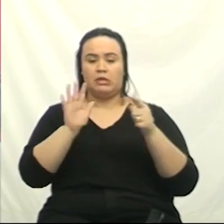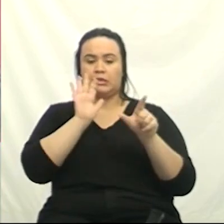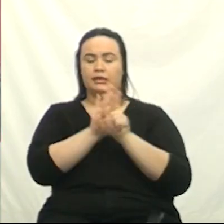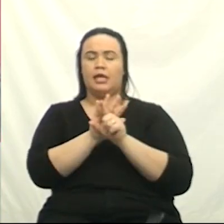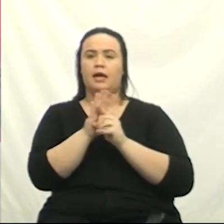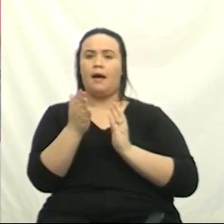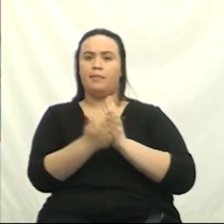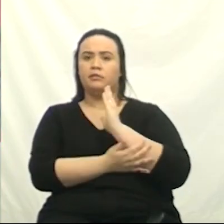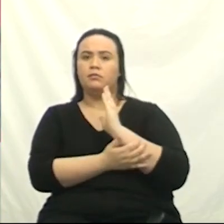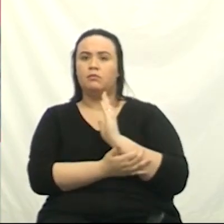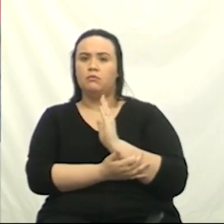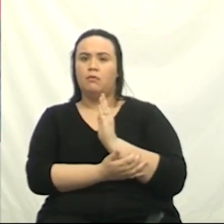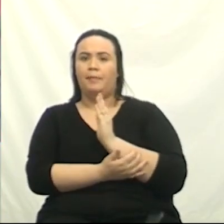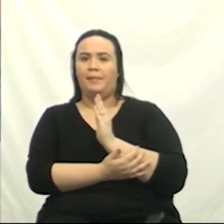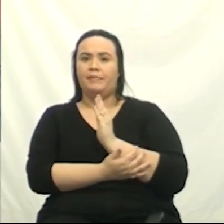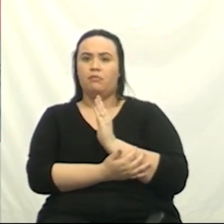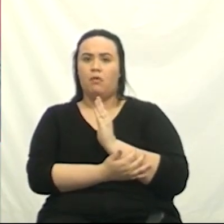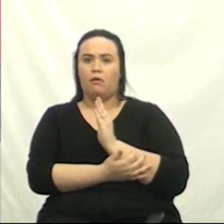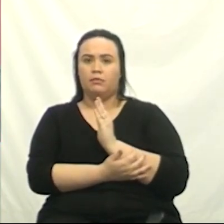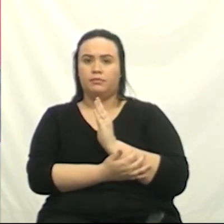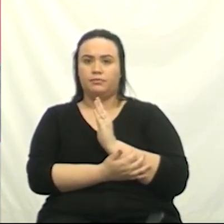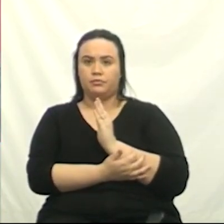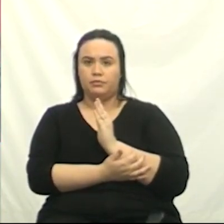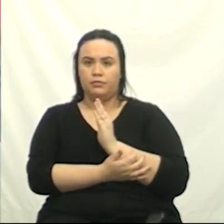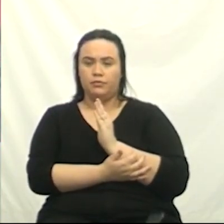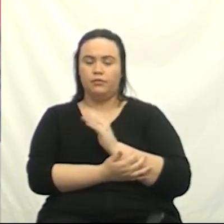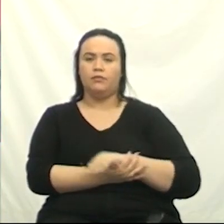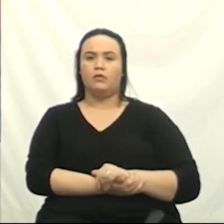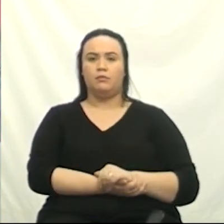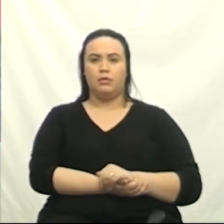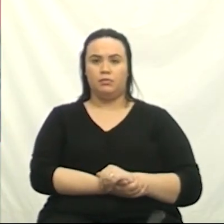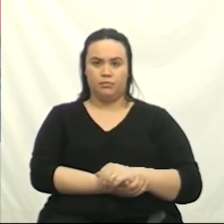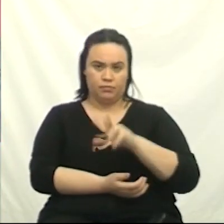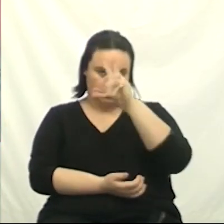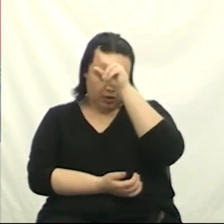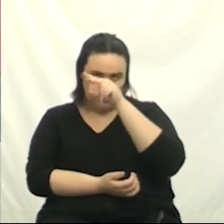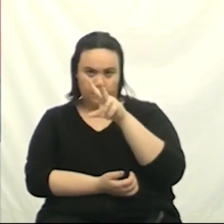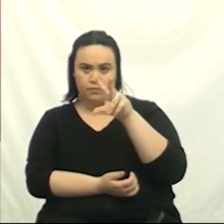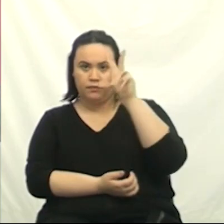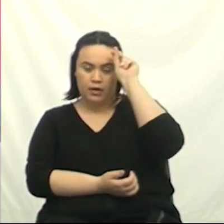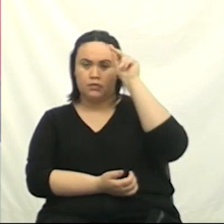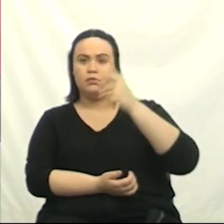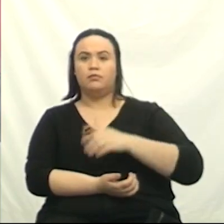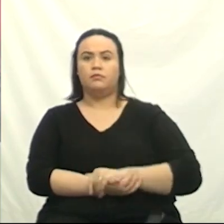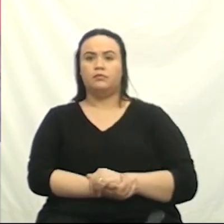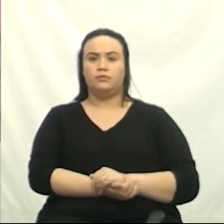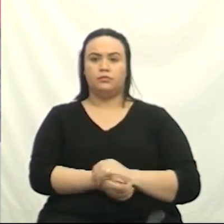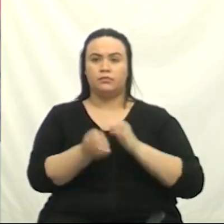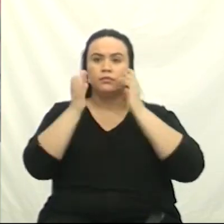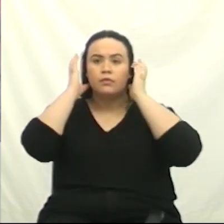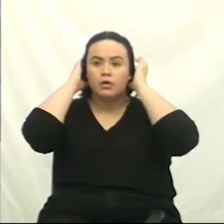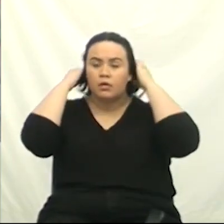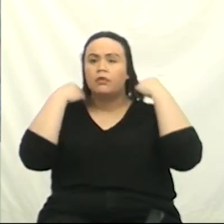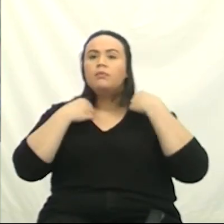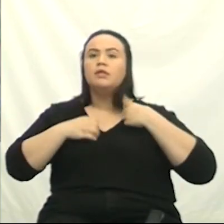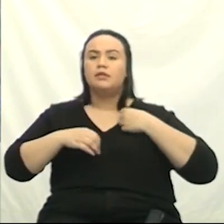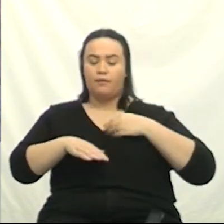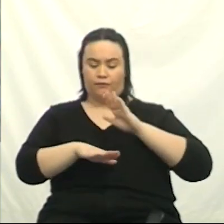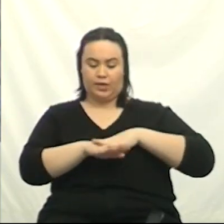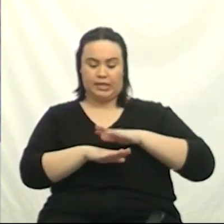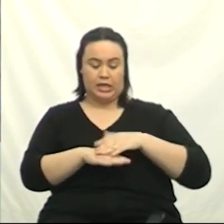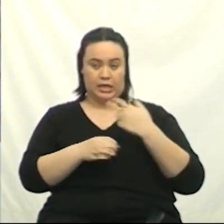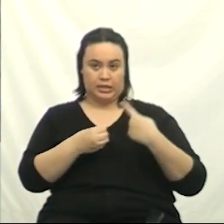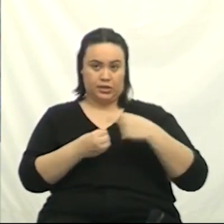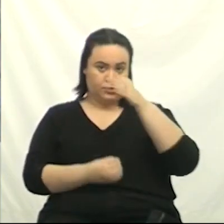aprovadas sancionadas pelo próprio prefeito tem que ser cumprido no município tem que